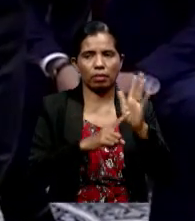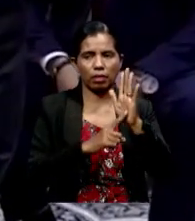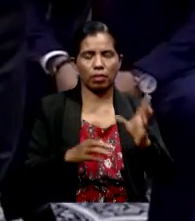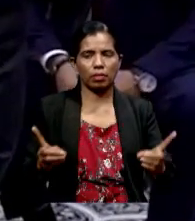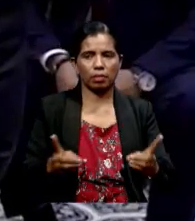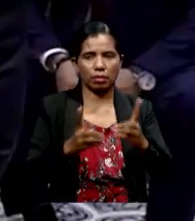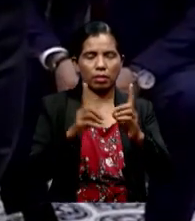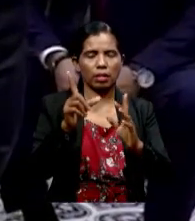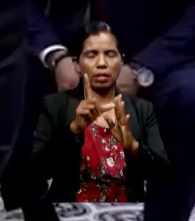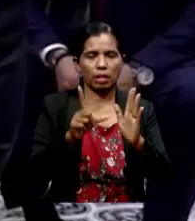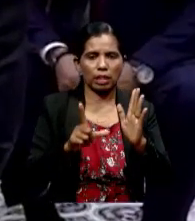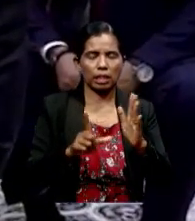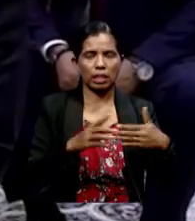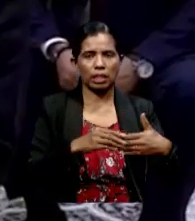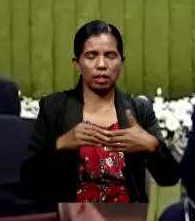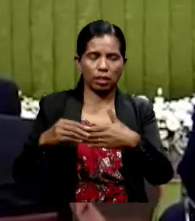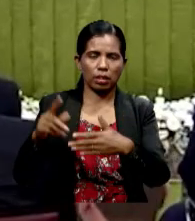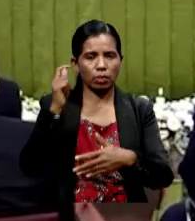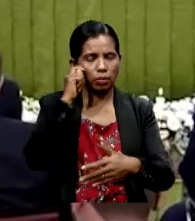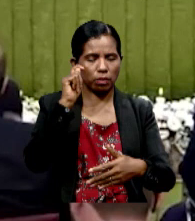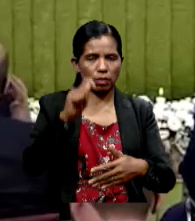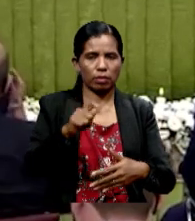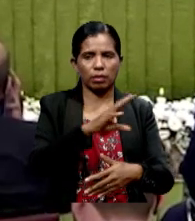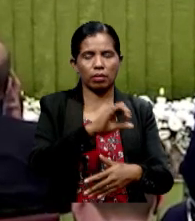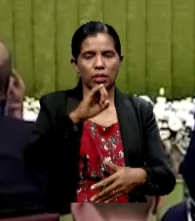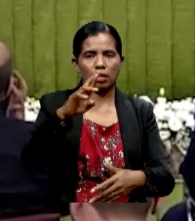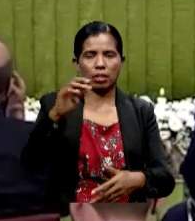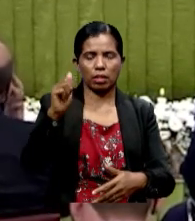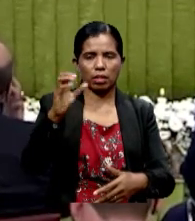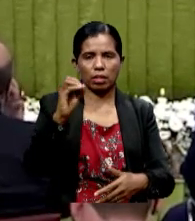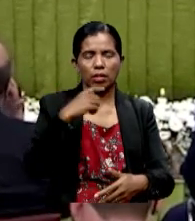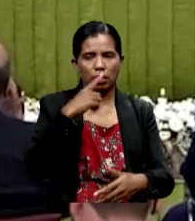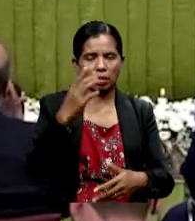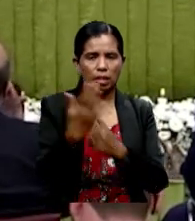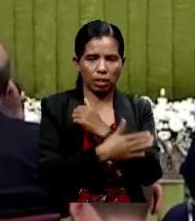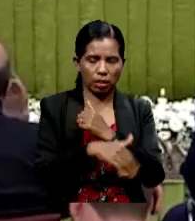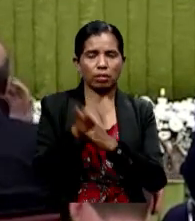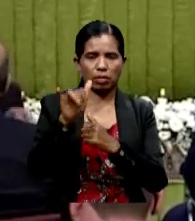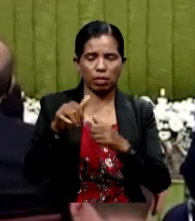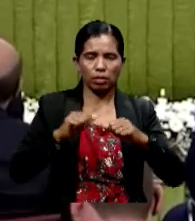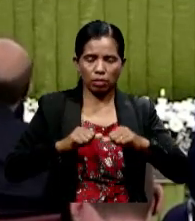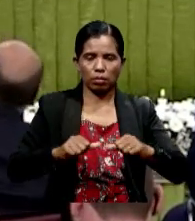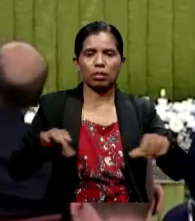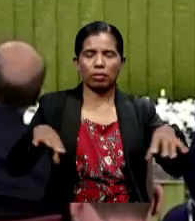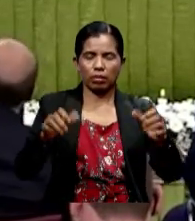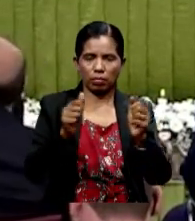ho líder Rússia Turquia no Irão e a Teherão, no nação concorda atu continua consulta ho Síria,